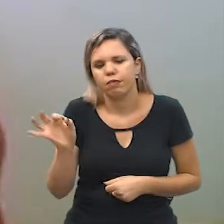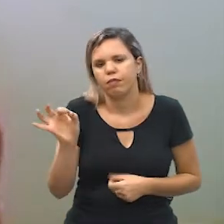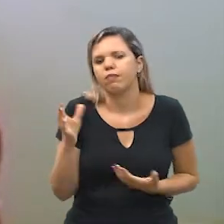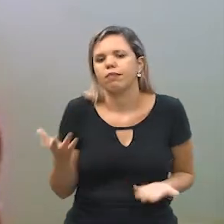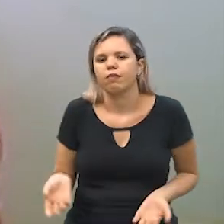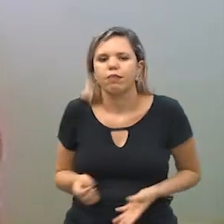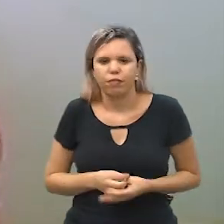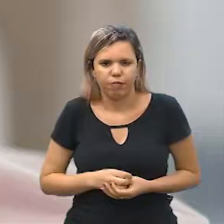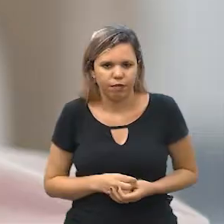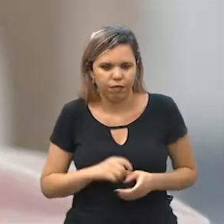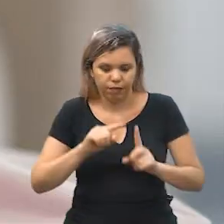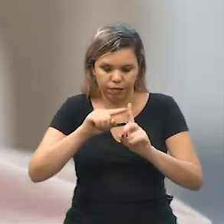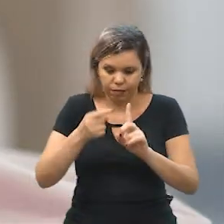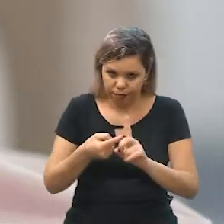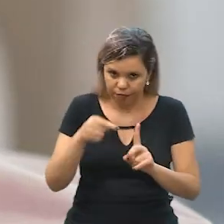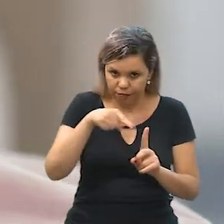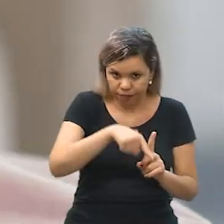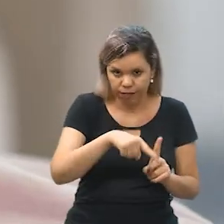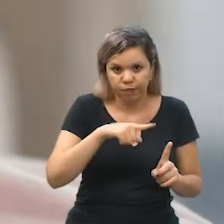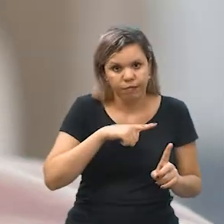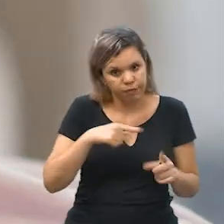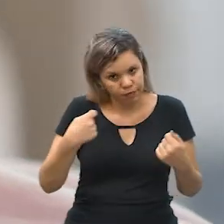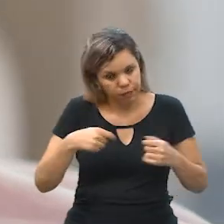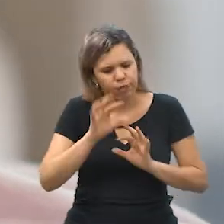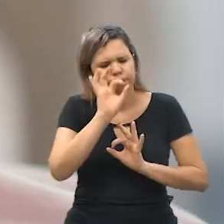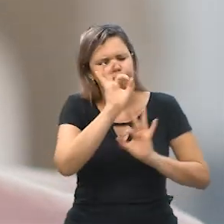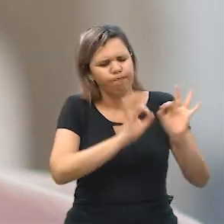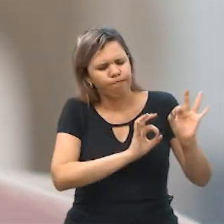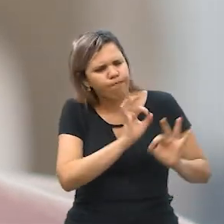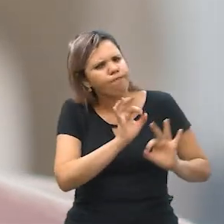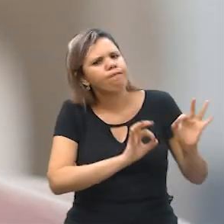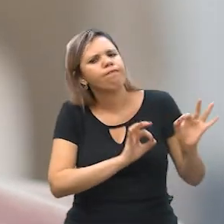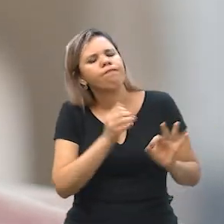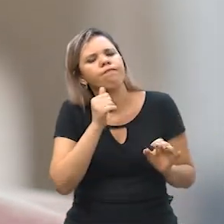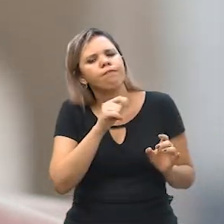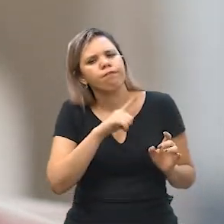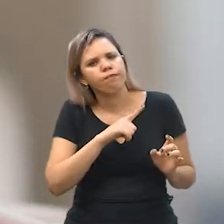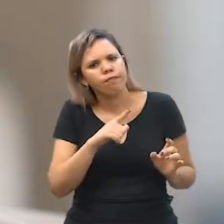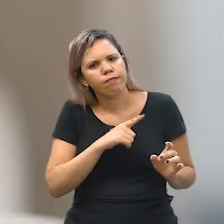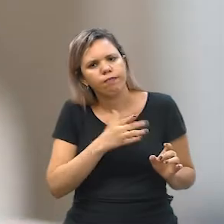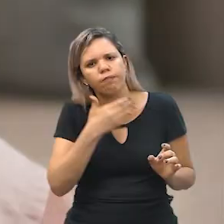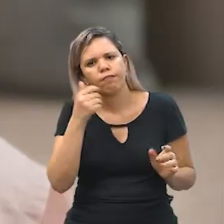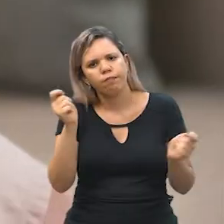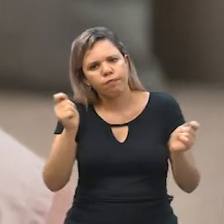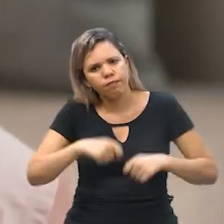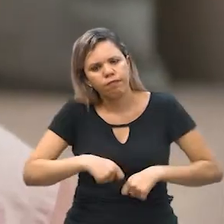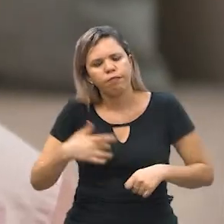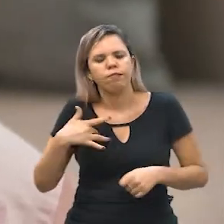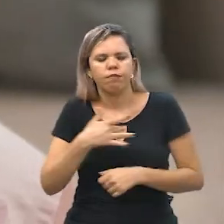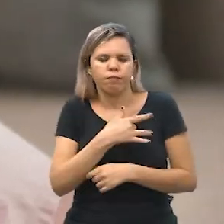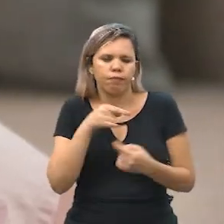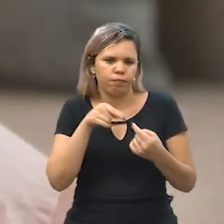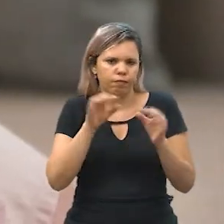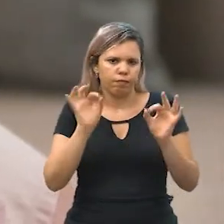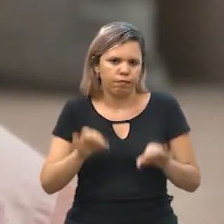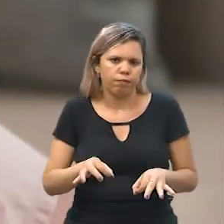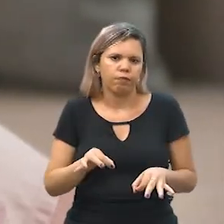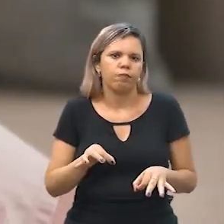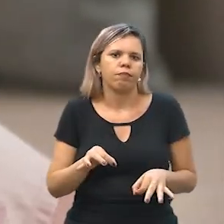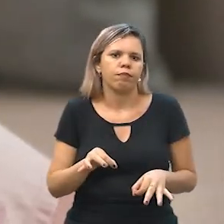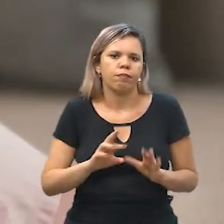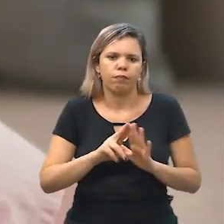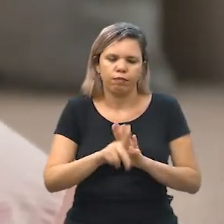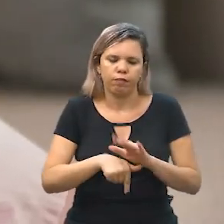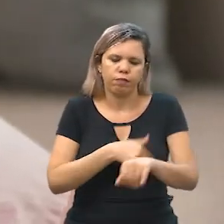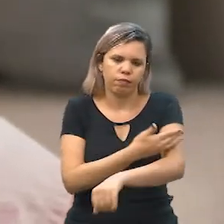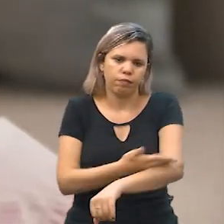Exatamente. A gravidez ela tem que ser planejada, a mulher está nas suas melhores condições de saúde, isso envolve